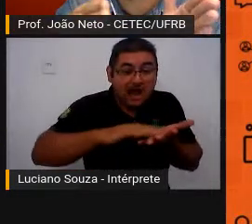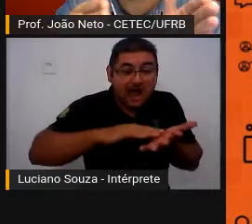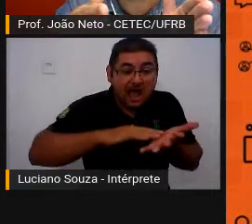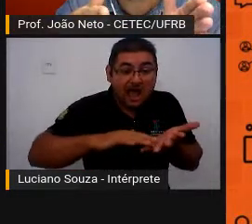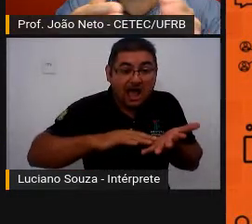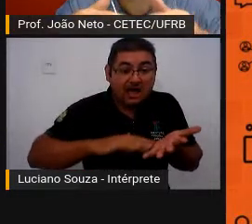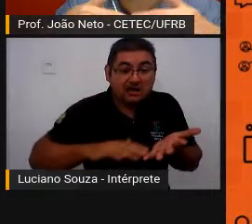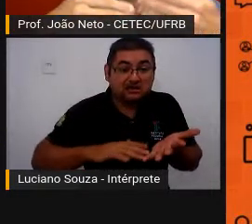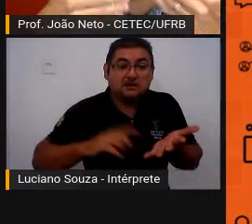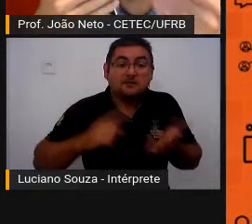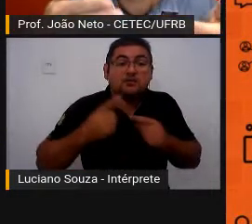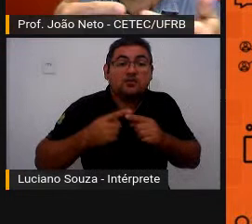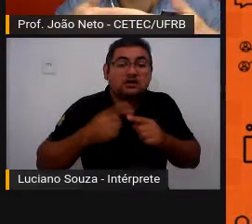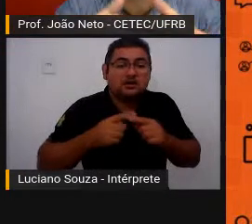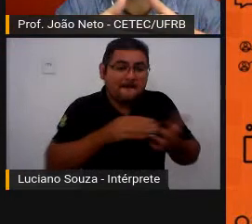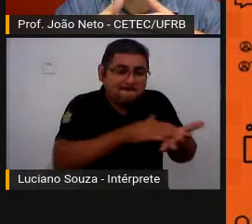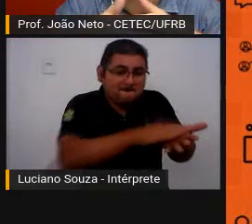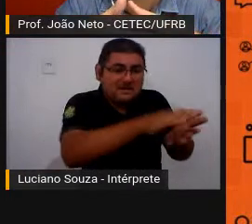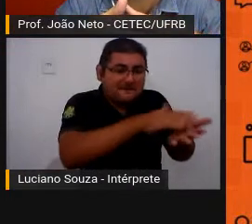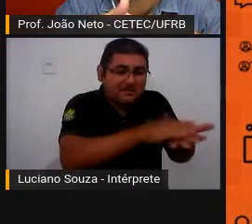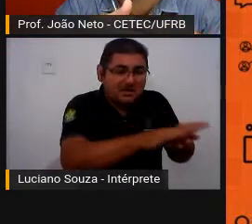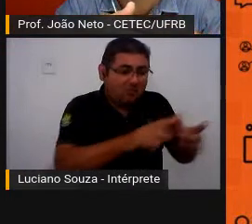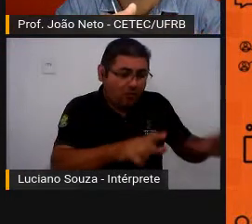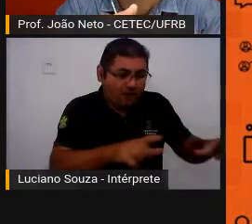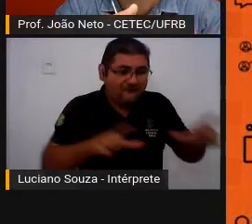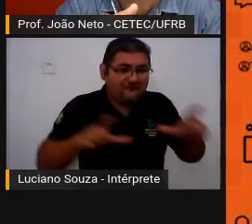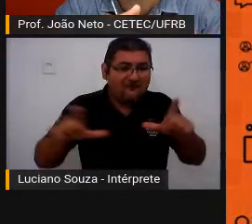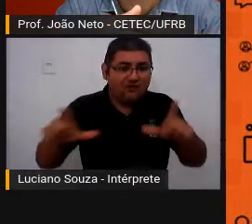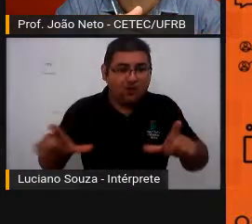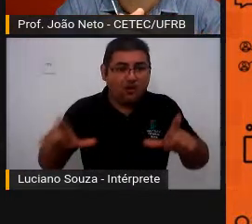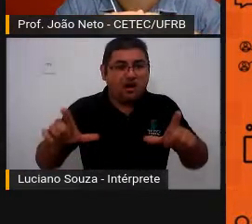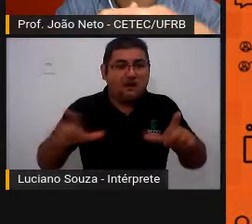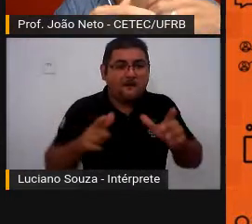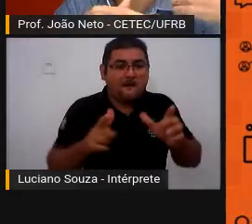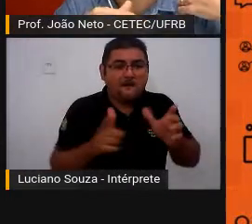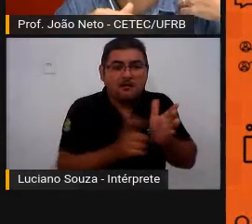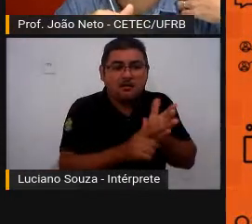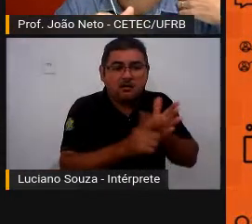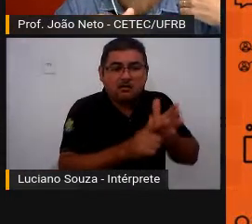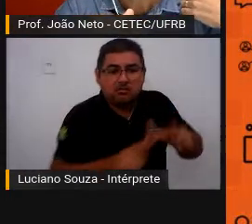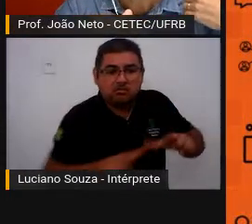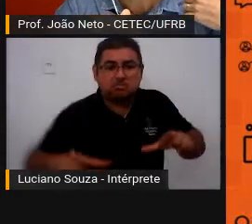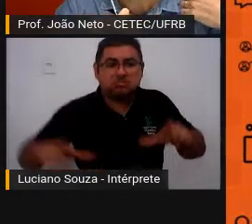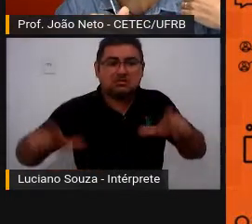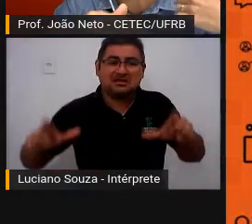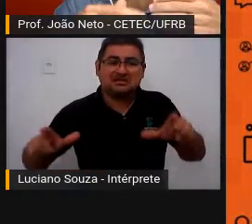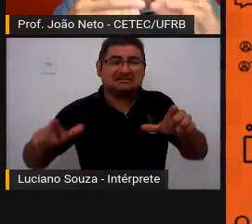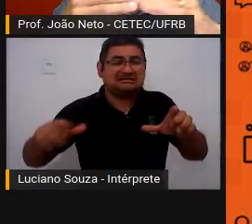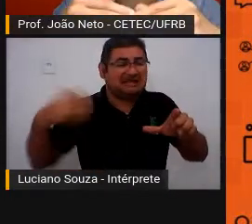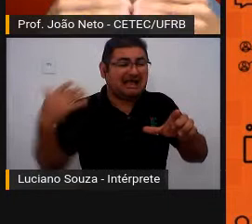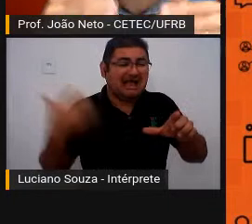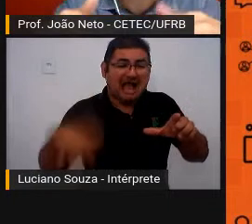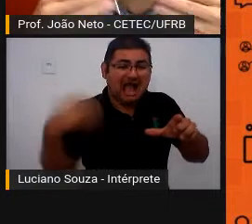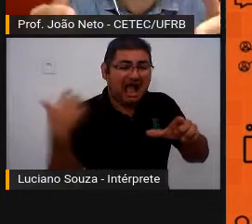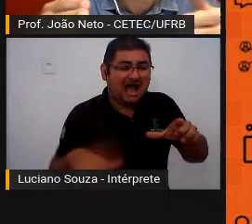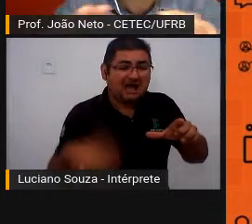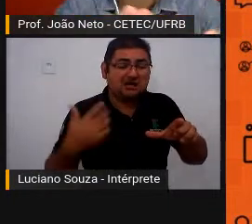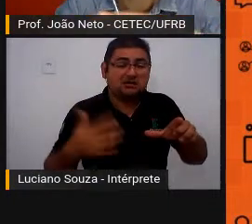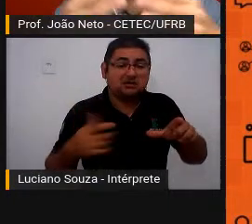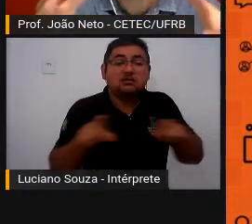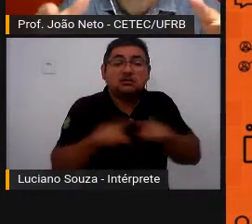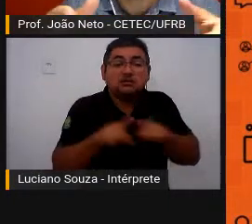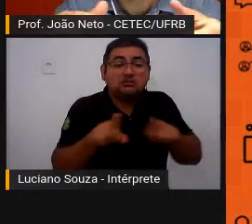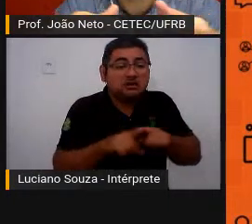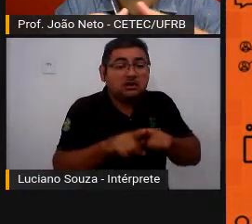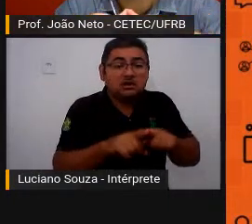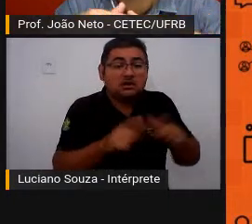uma folha em Brasília nem ser descer pendioso a aquela Floresta